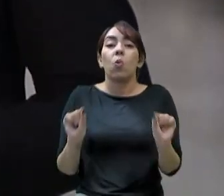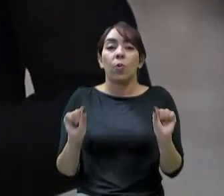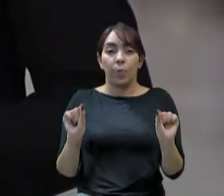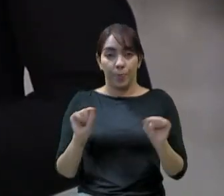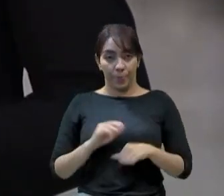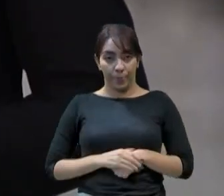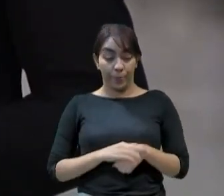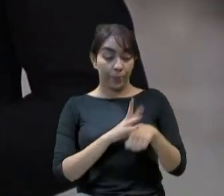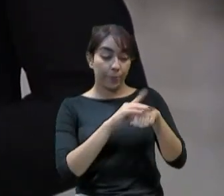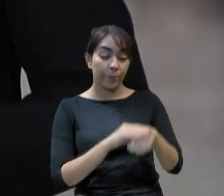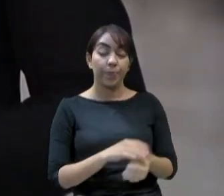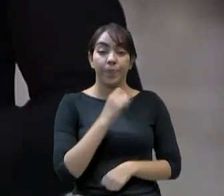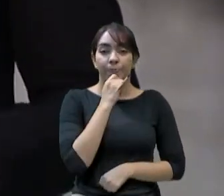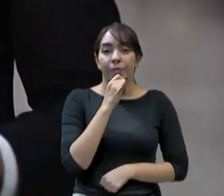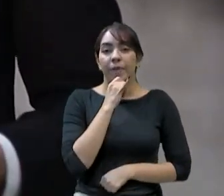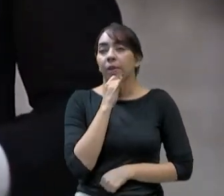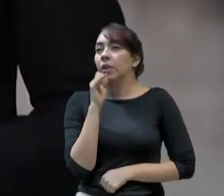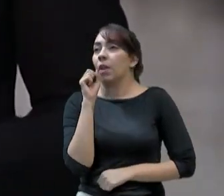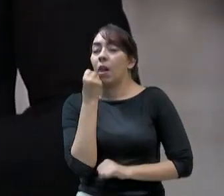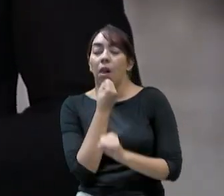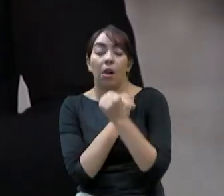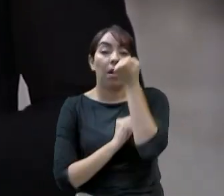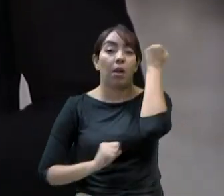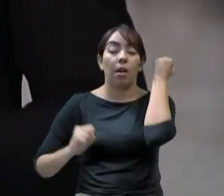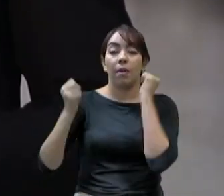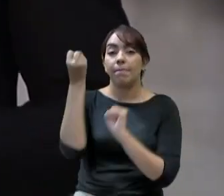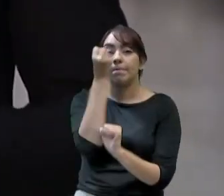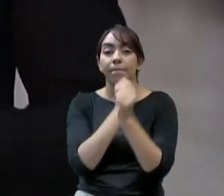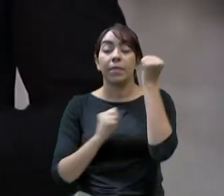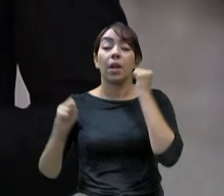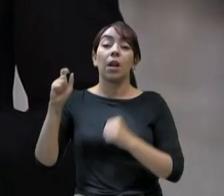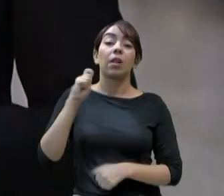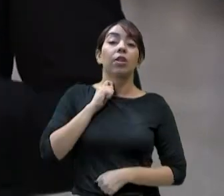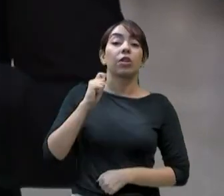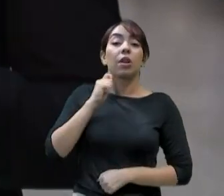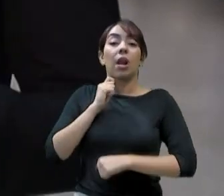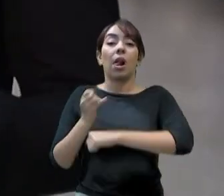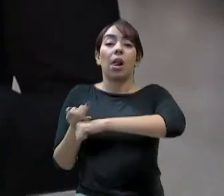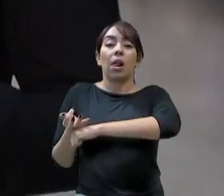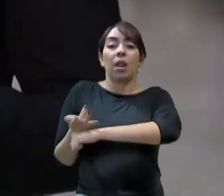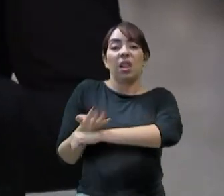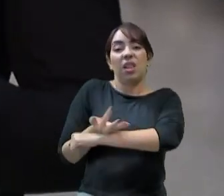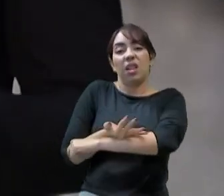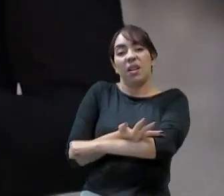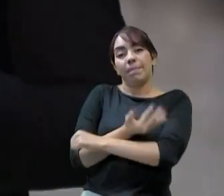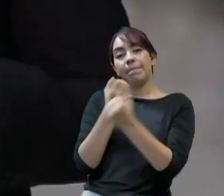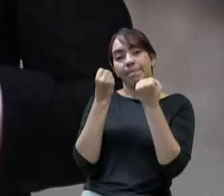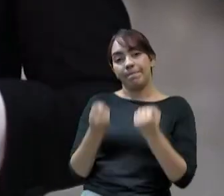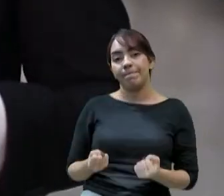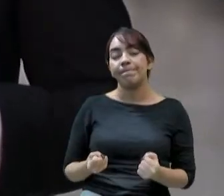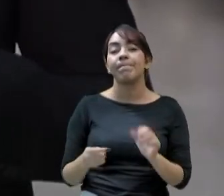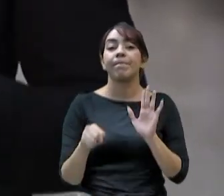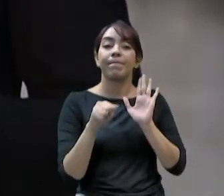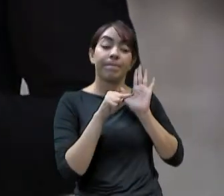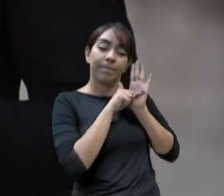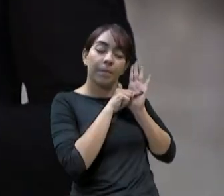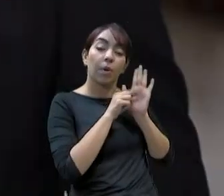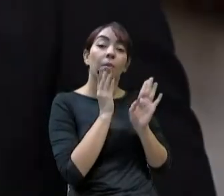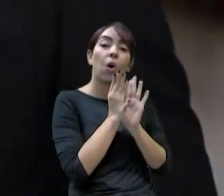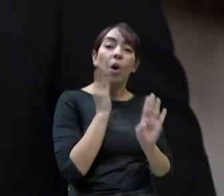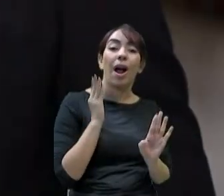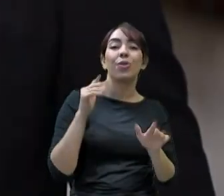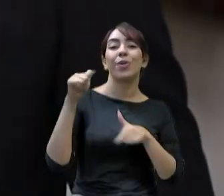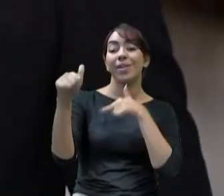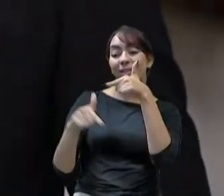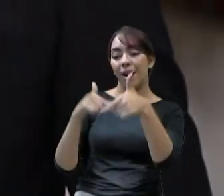por sintomas de exaustão extrema, estresse, esgotamento físico e emocional, frequentemente causado por situações de trabalho desgastante.